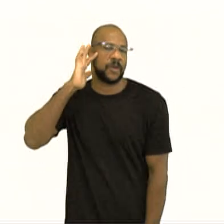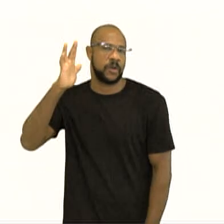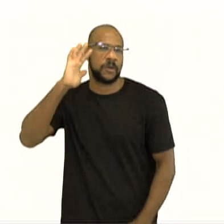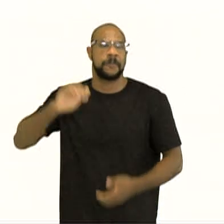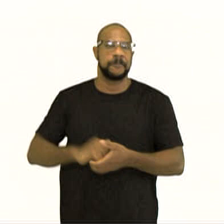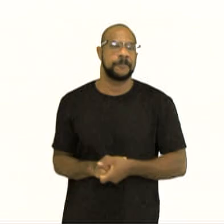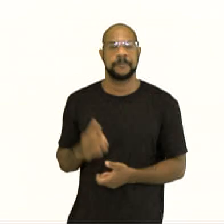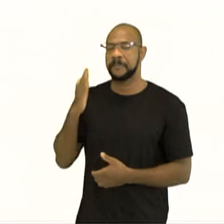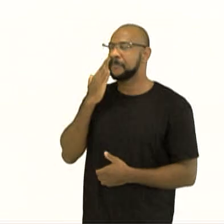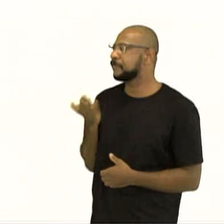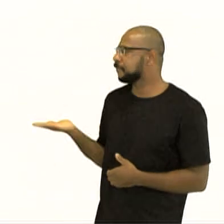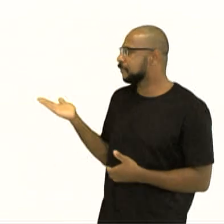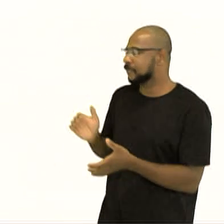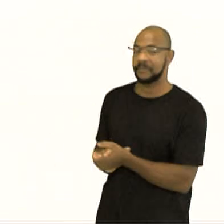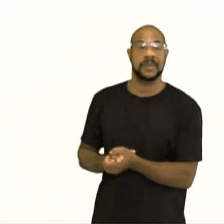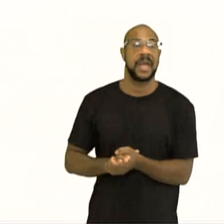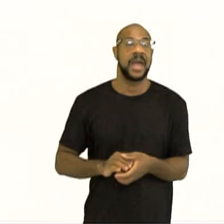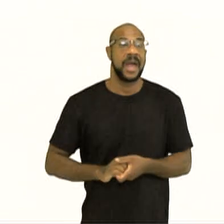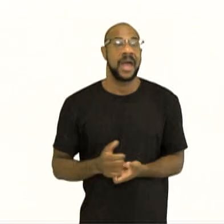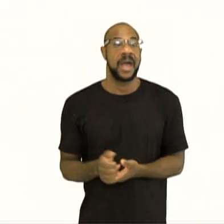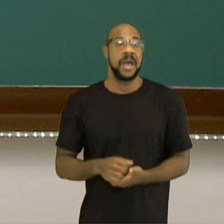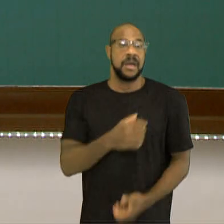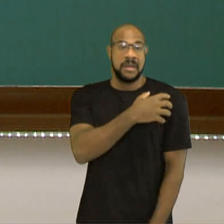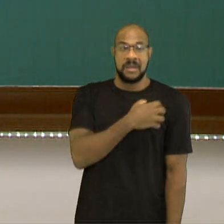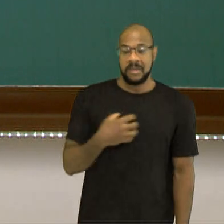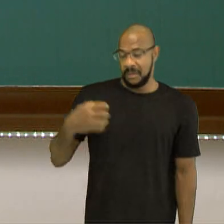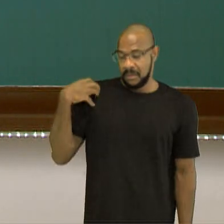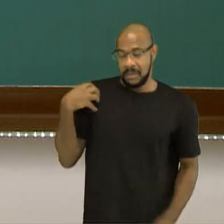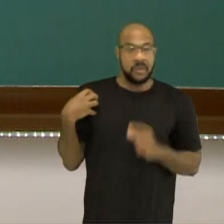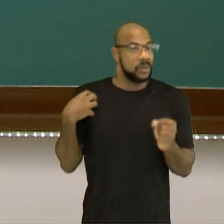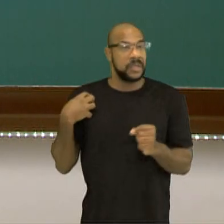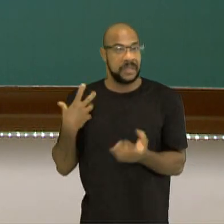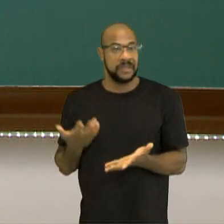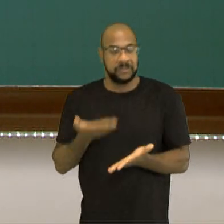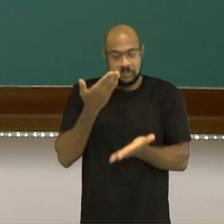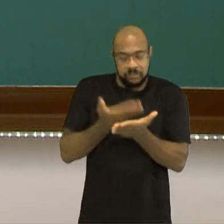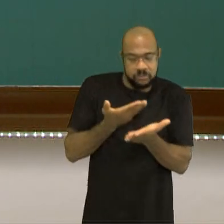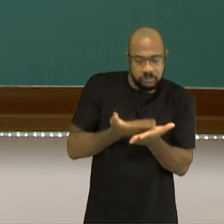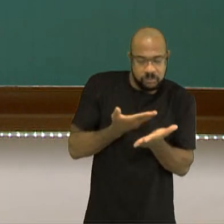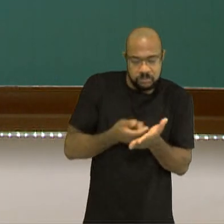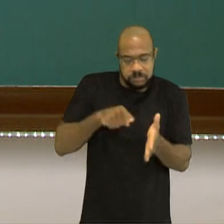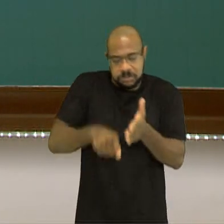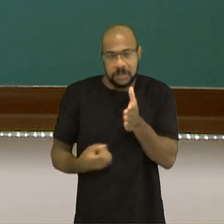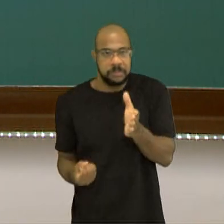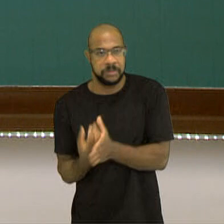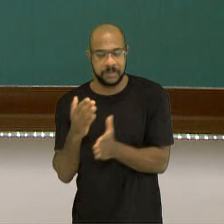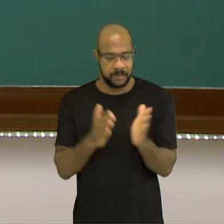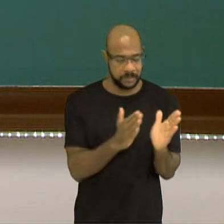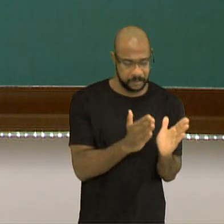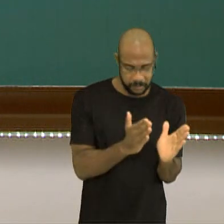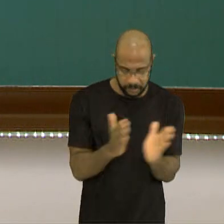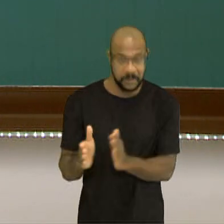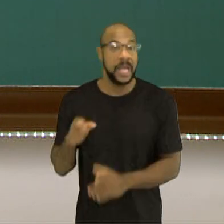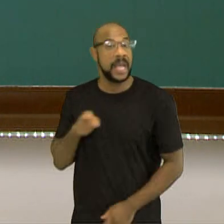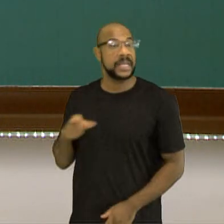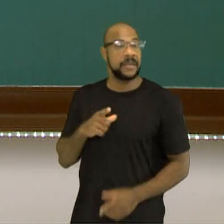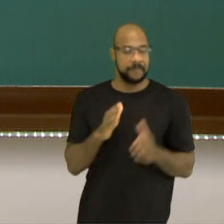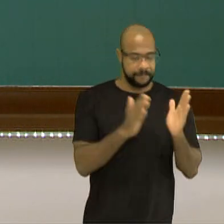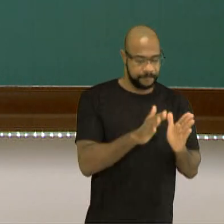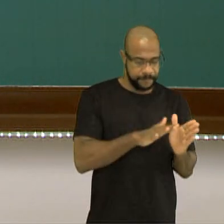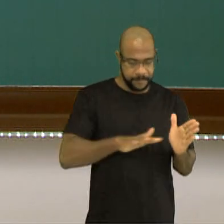sempre o protagonista. Platão tem várias fases, a fase de juventude, a fase